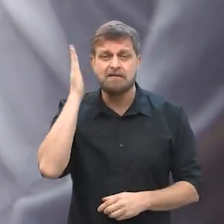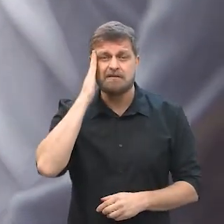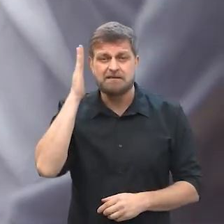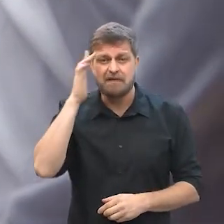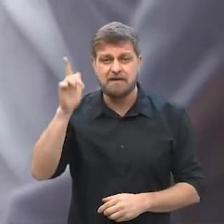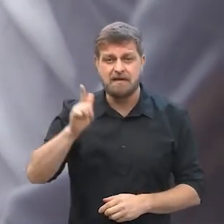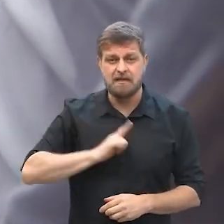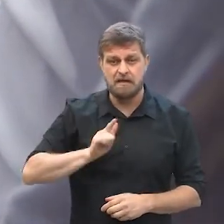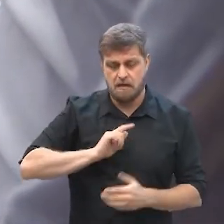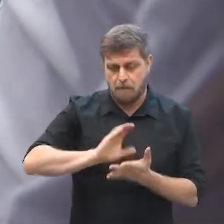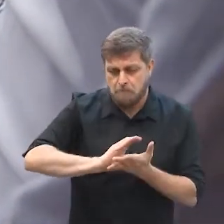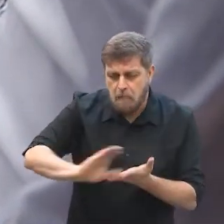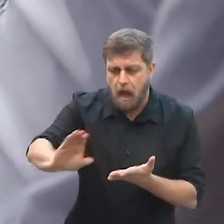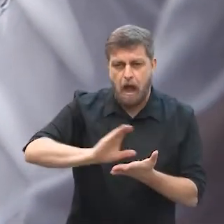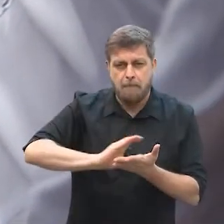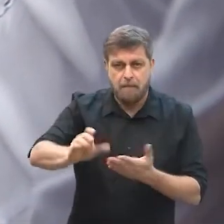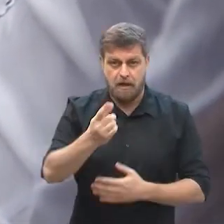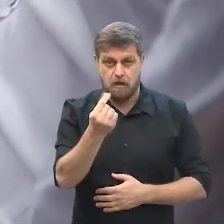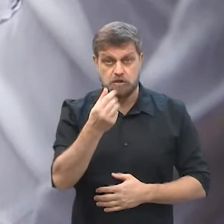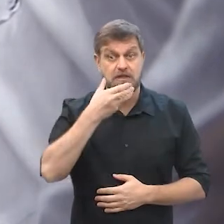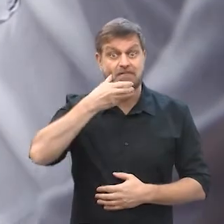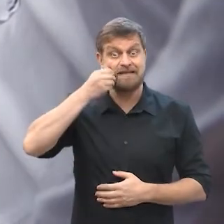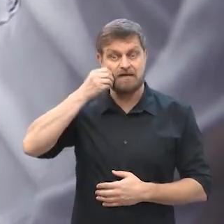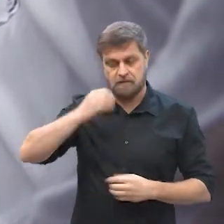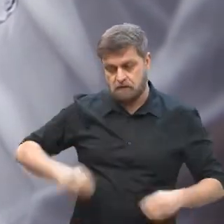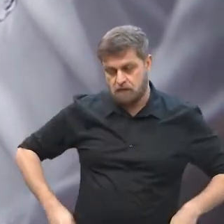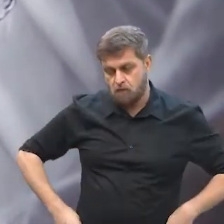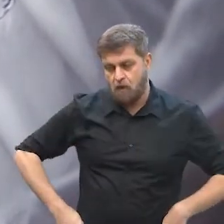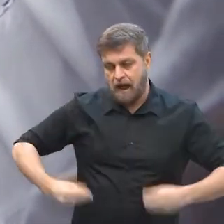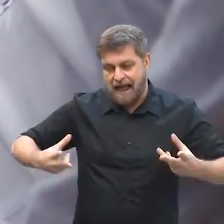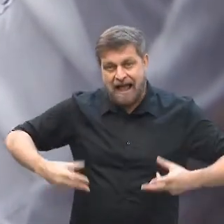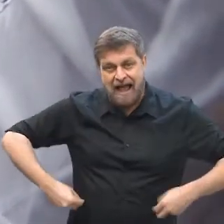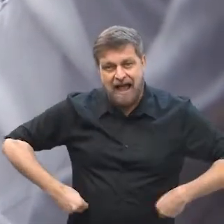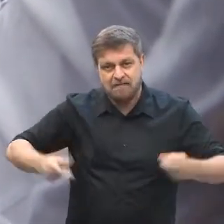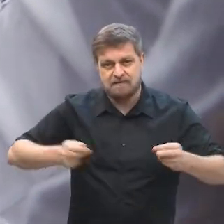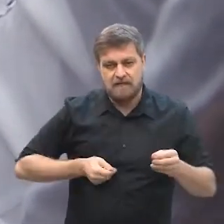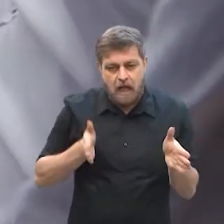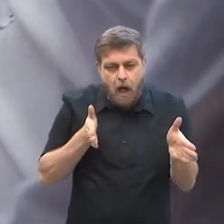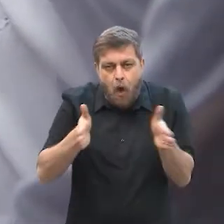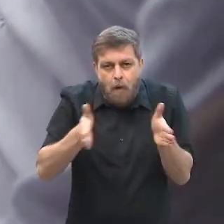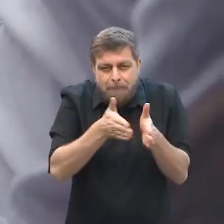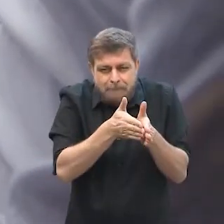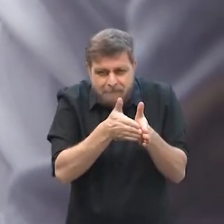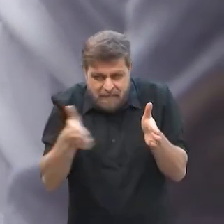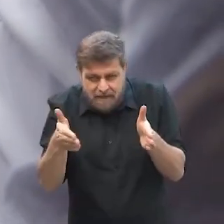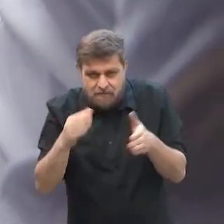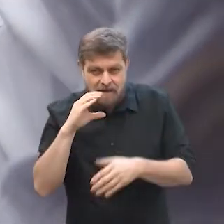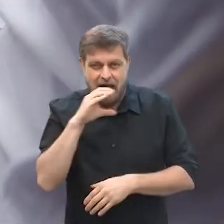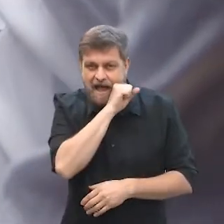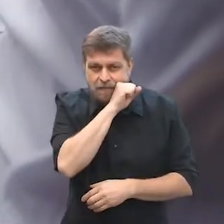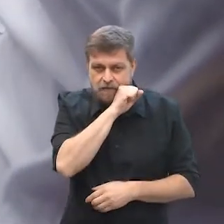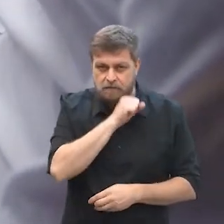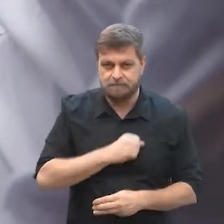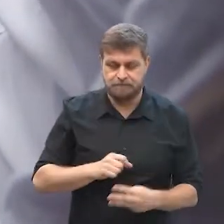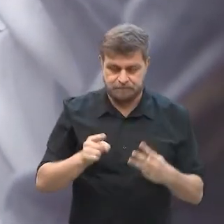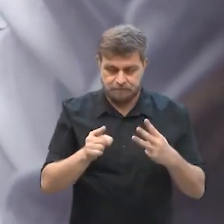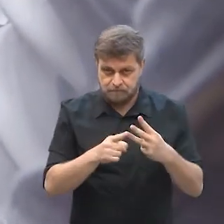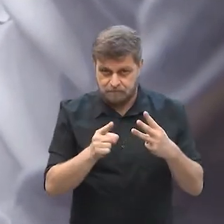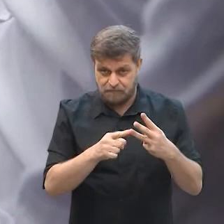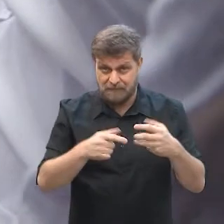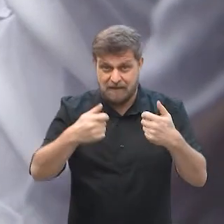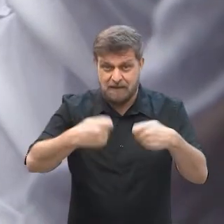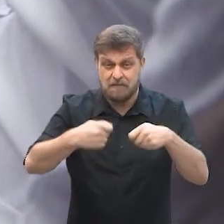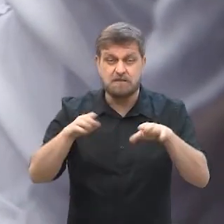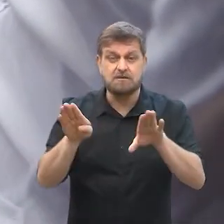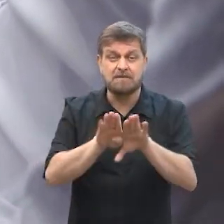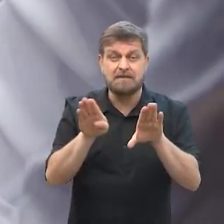são os investimentos que eu preciso fazer, pelo menos no curto prazo. Junto com esses investimentos, eu